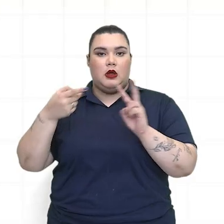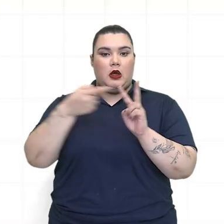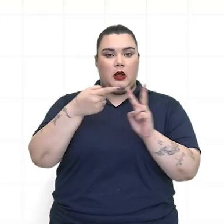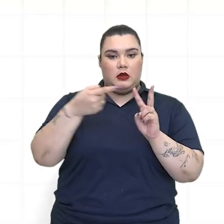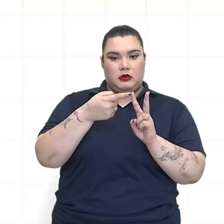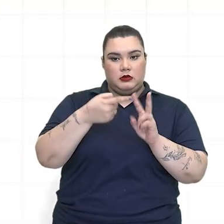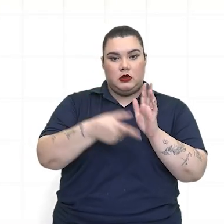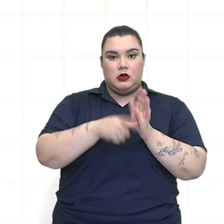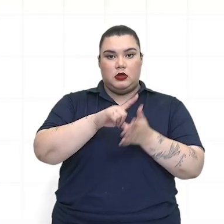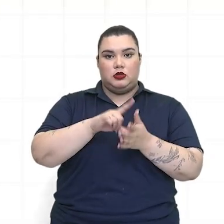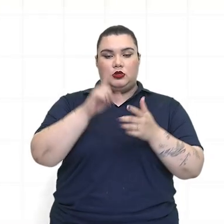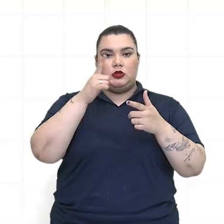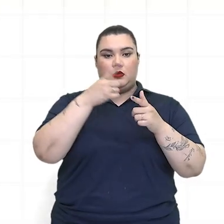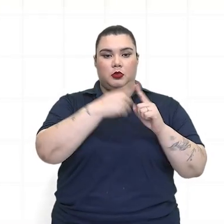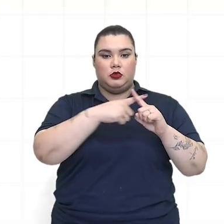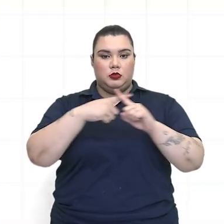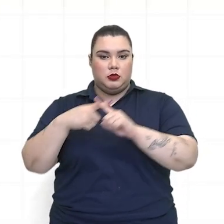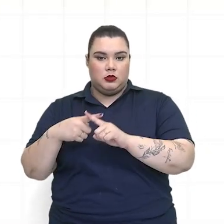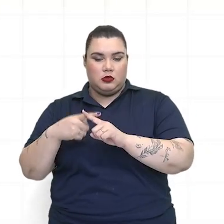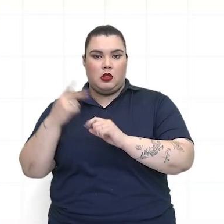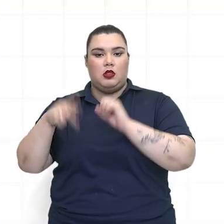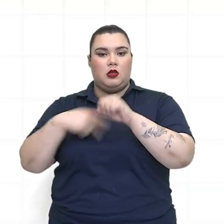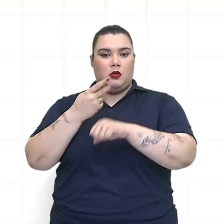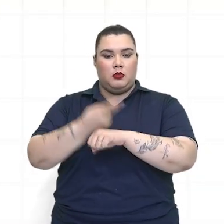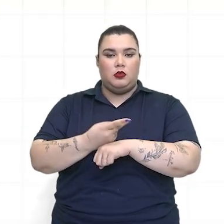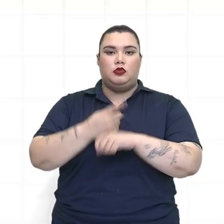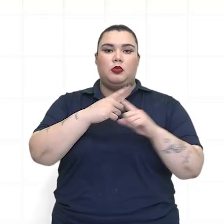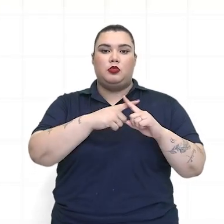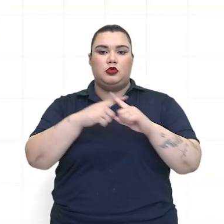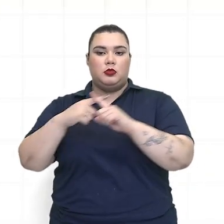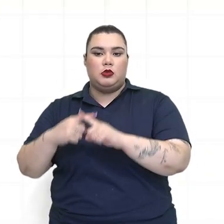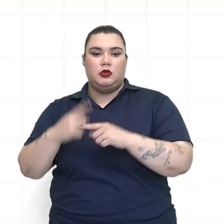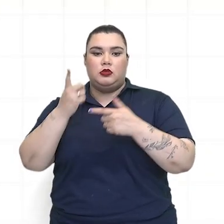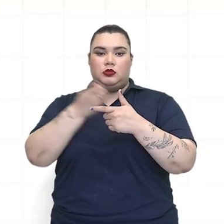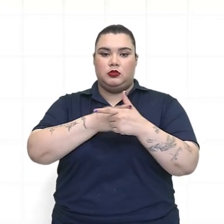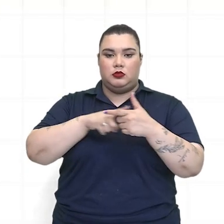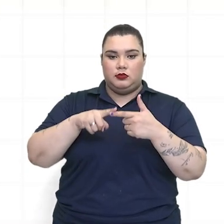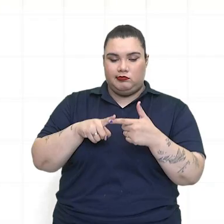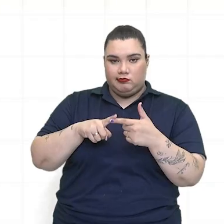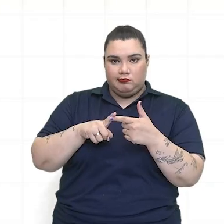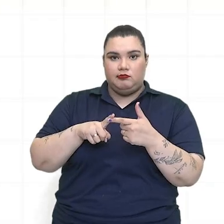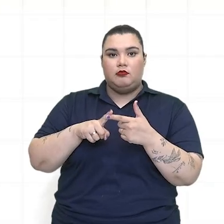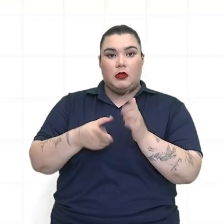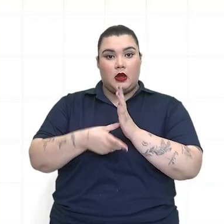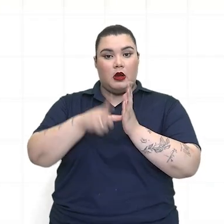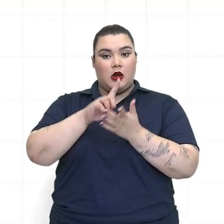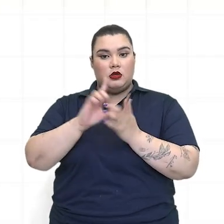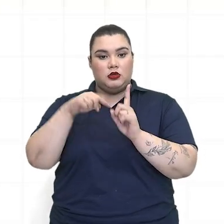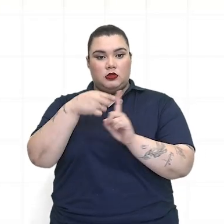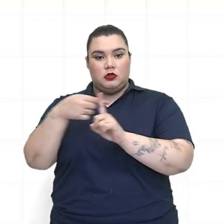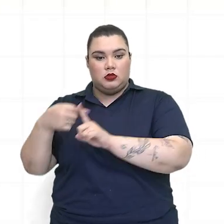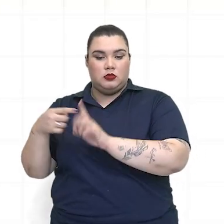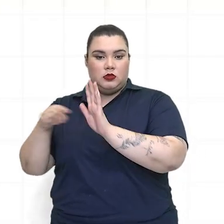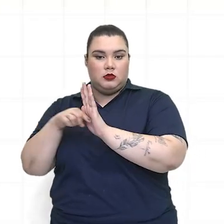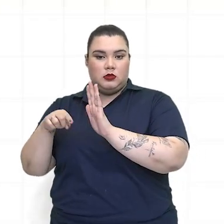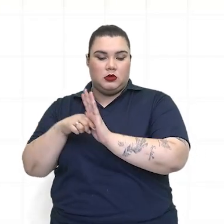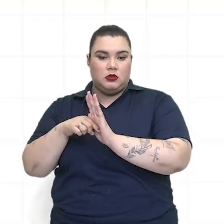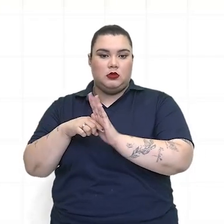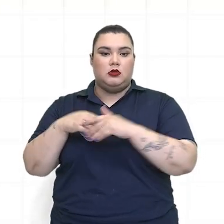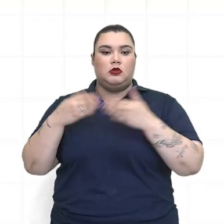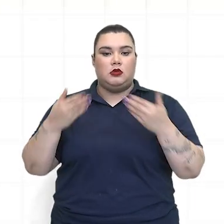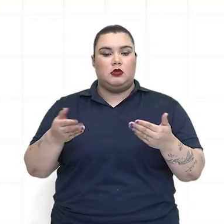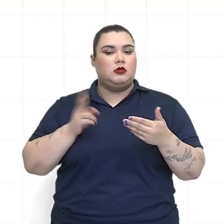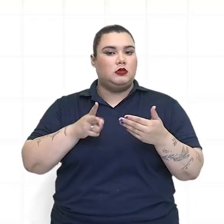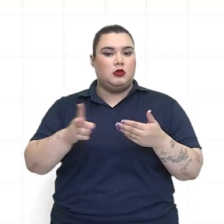antes das multiplicações e divisões, e em seguida, multiplicações e divisões antes de somas e subtrações,